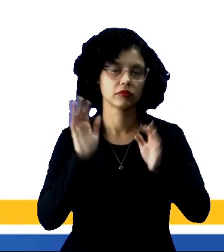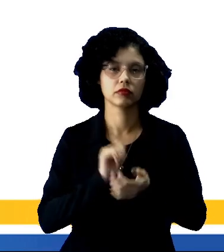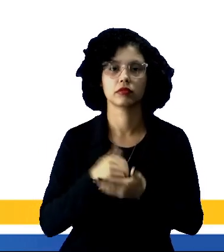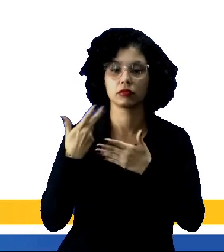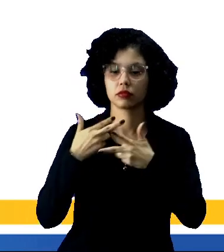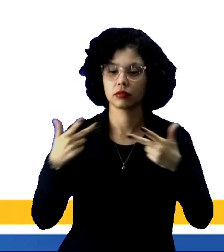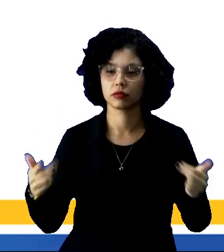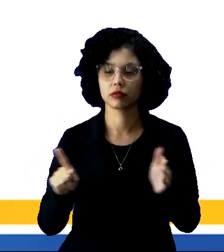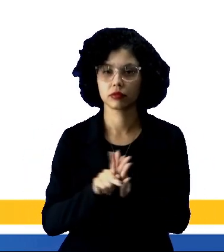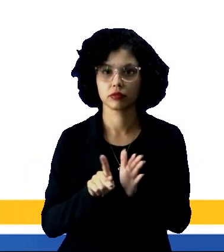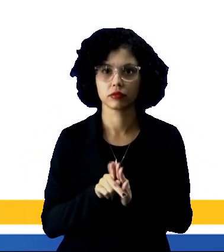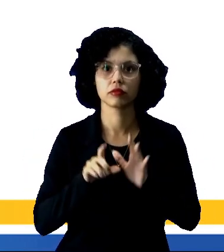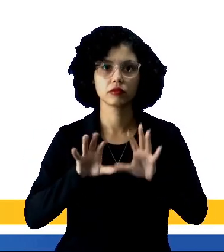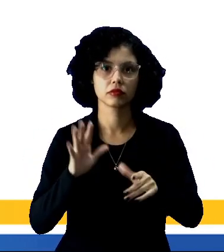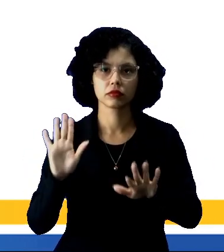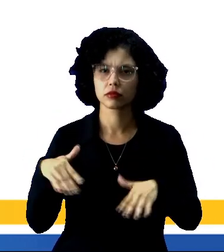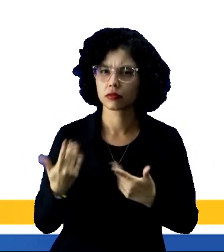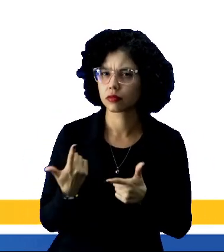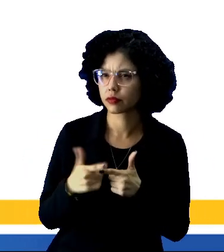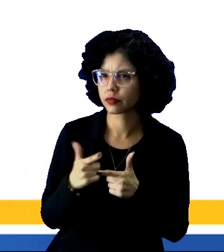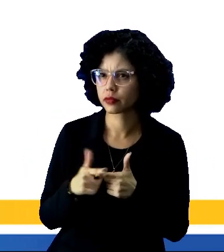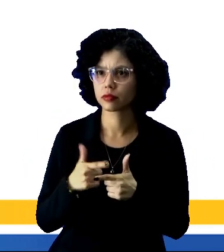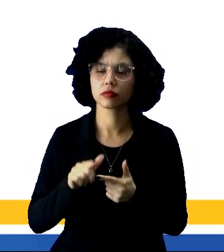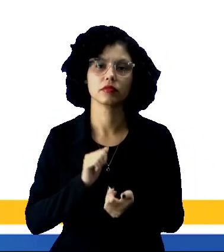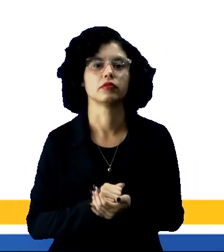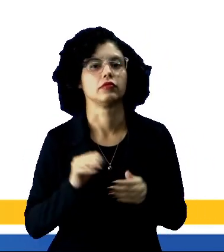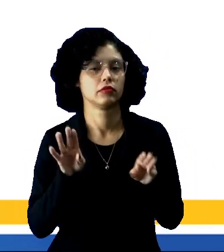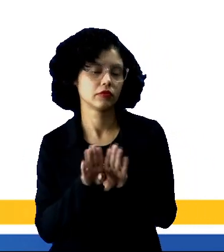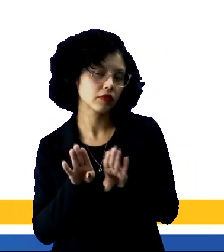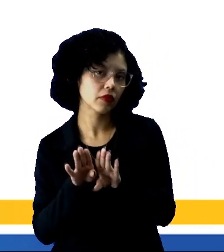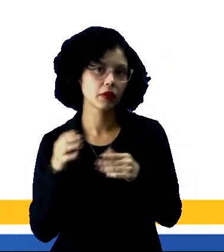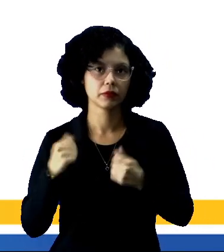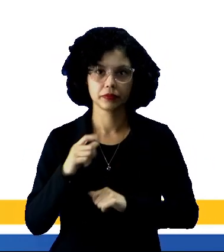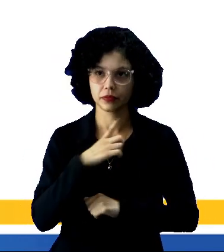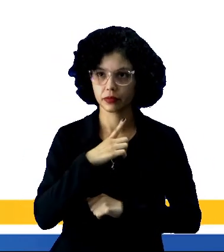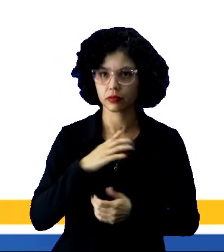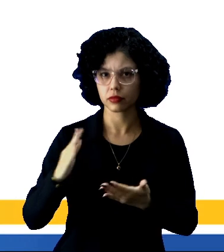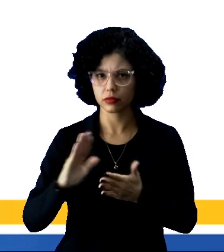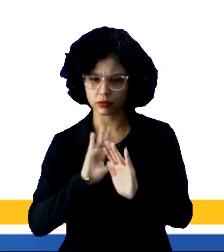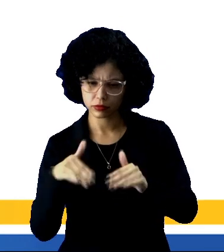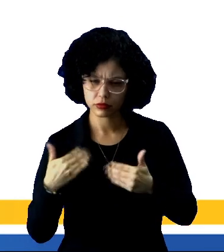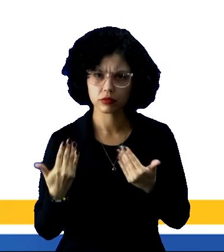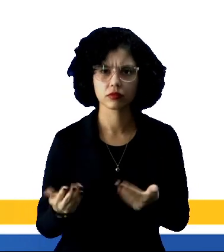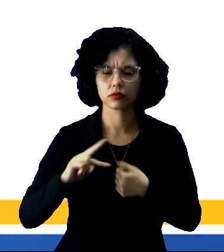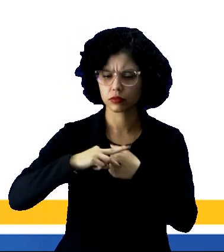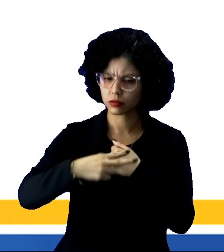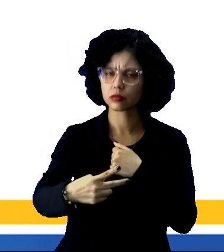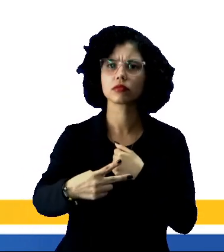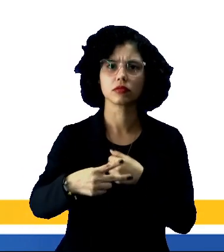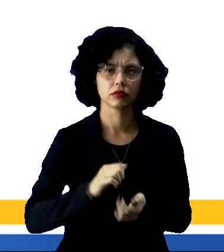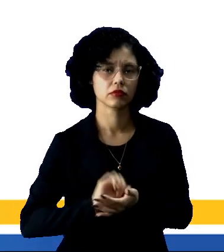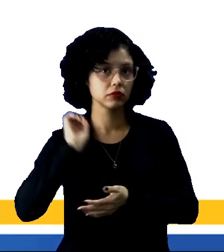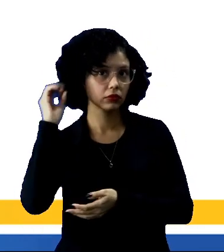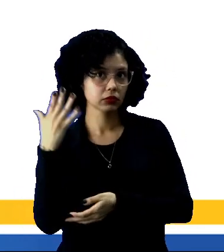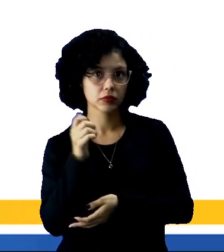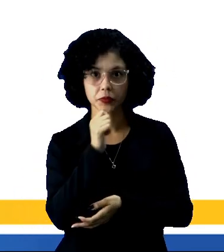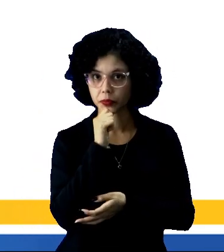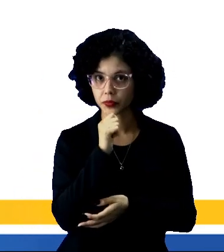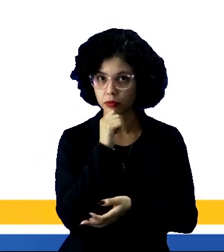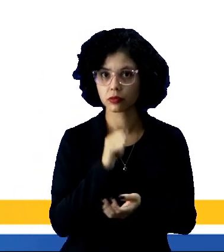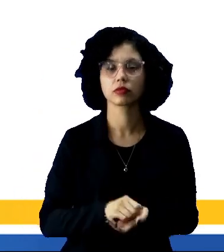e objetiva qual foi o problema. Também deve conter quais seriam as consequências caso ele